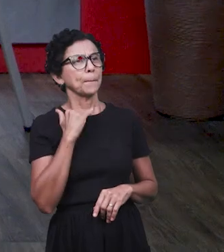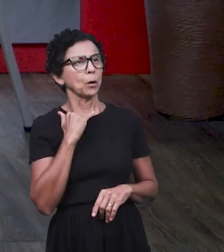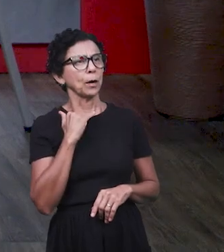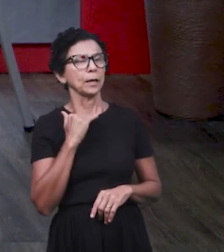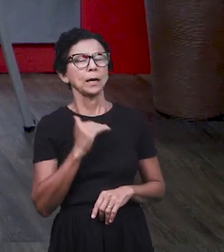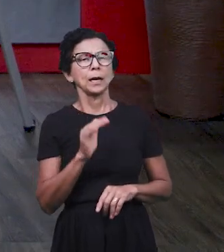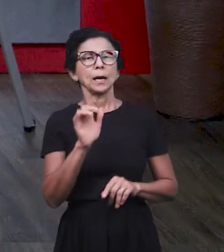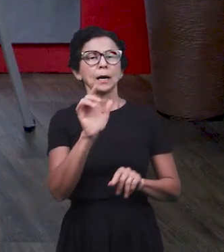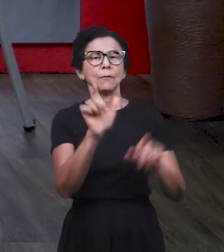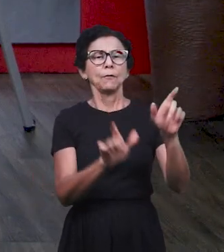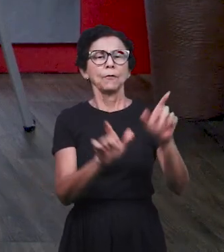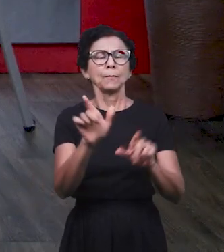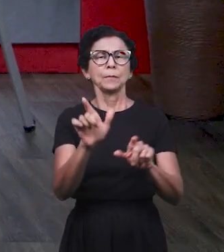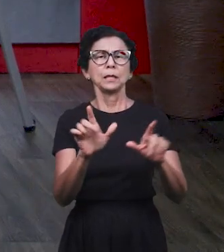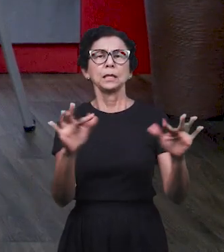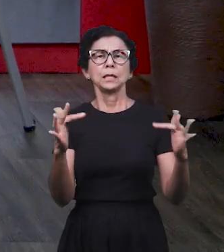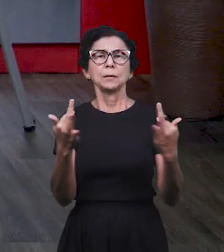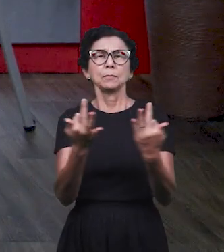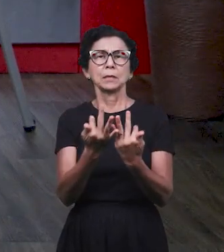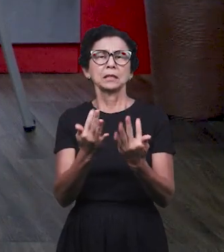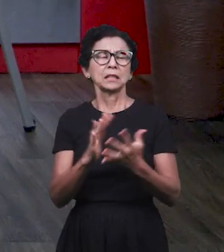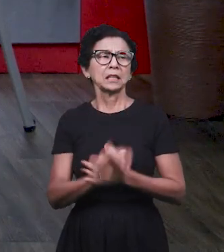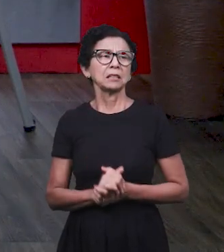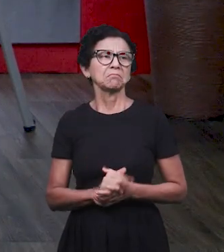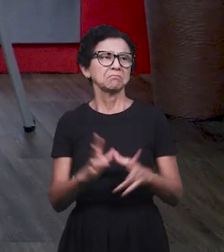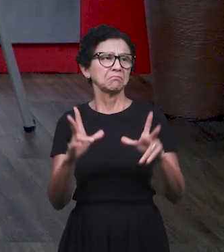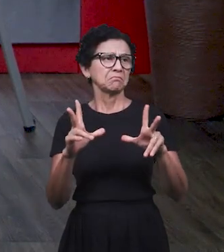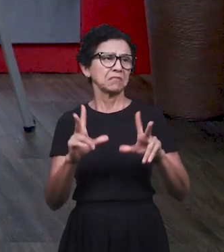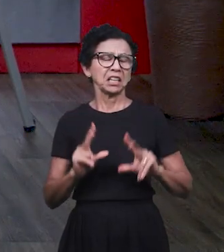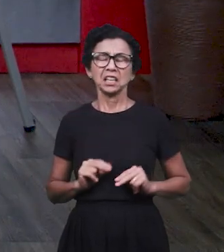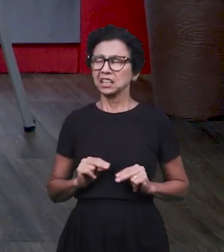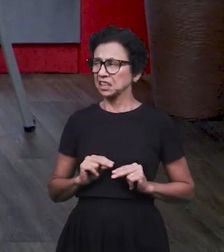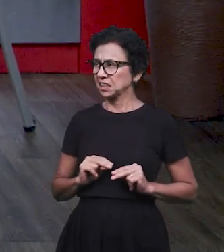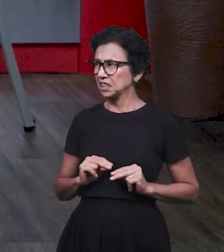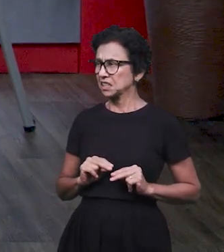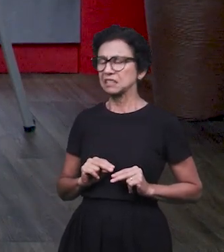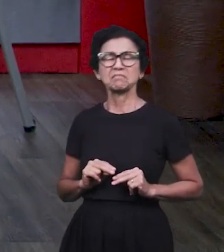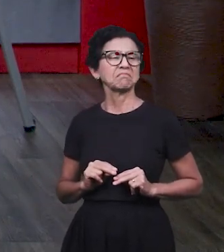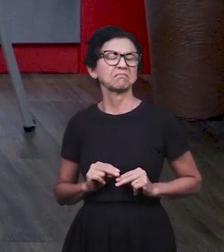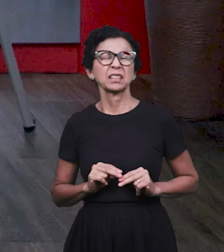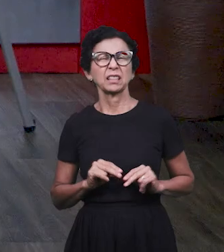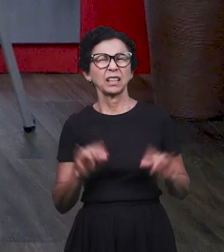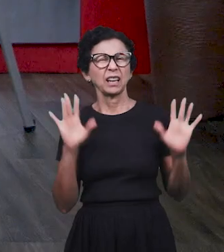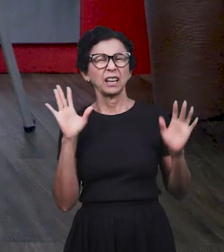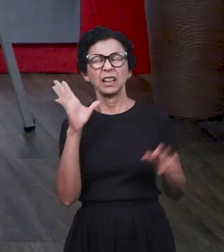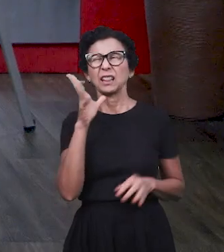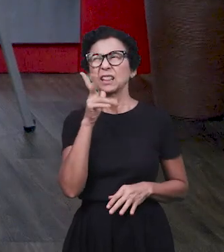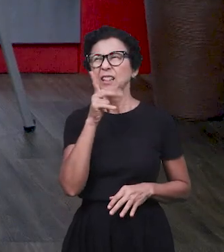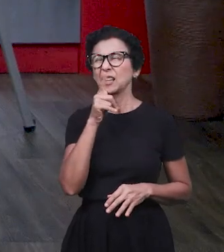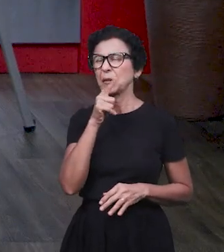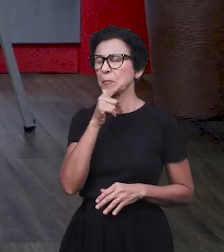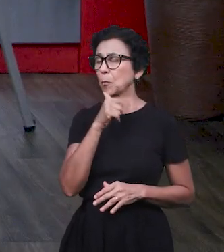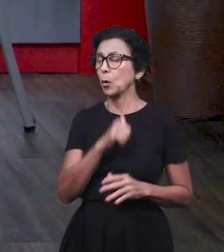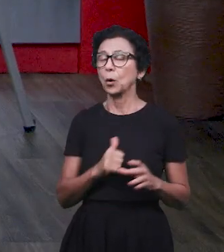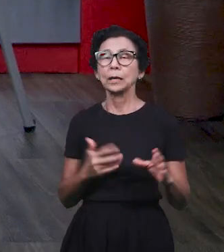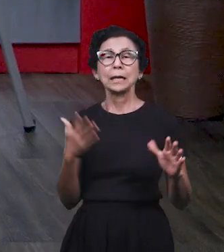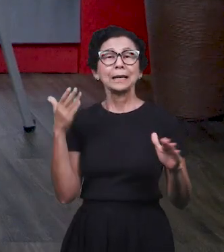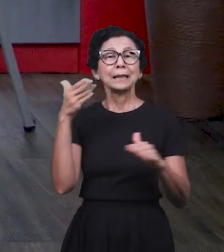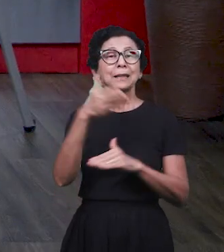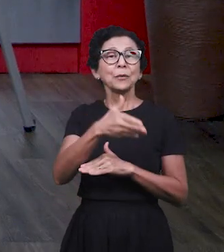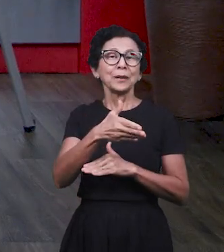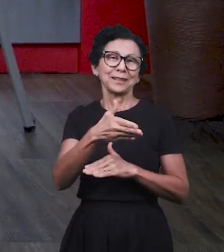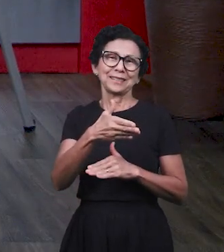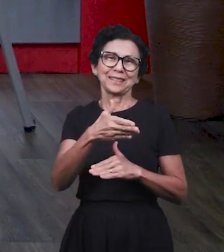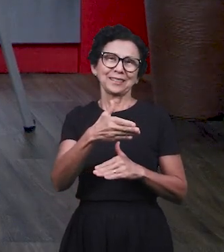terem a preocupação, ou achar também que esse processo será muito oneroso e acaba não entrando com o processo de inventário.